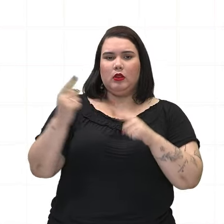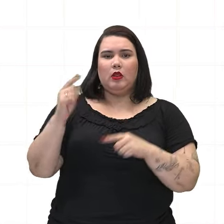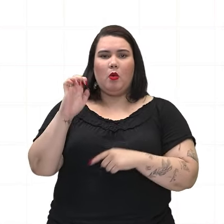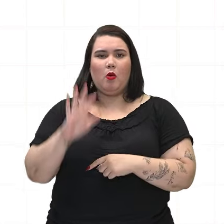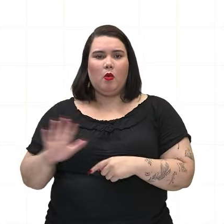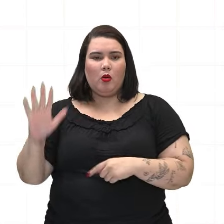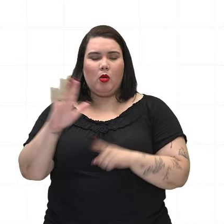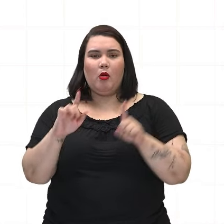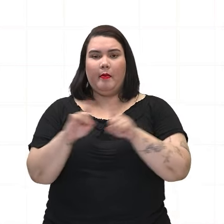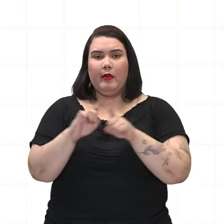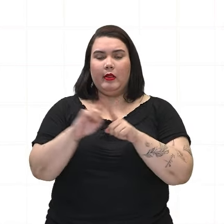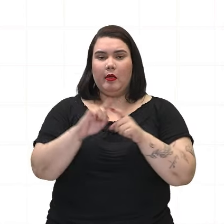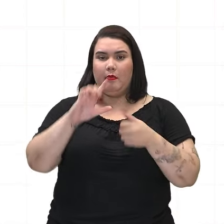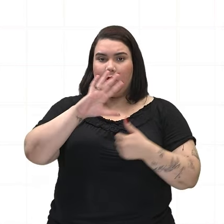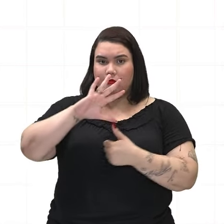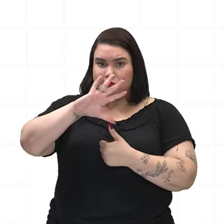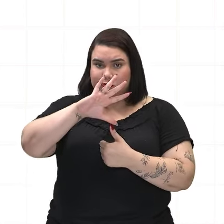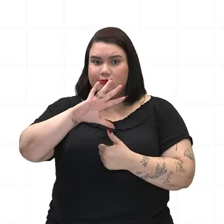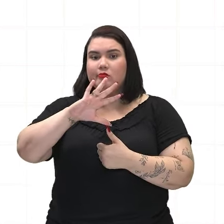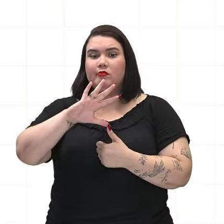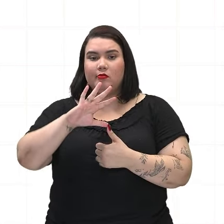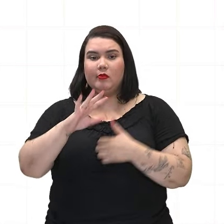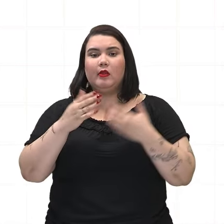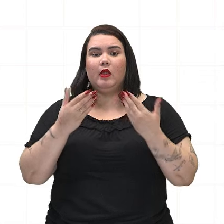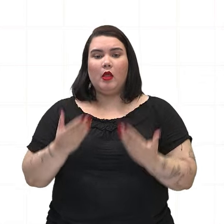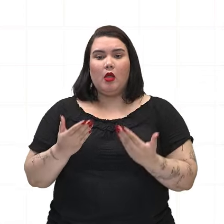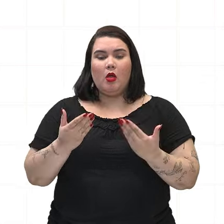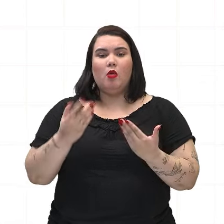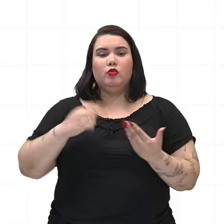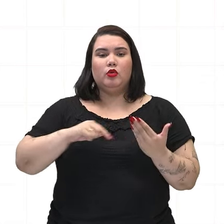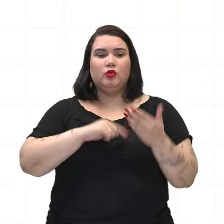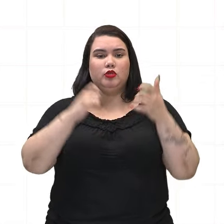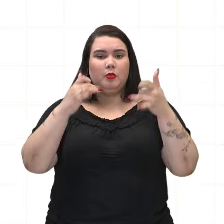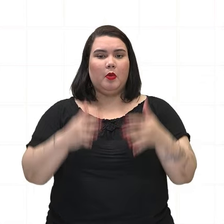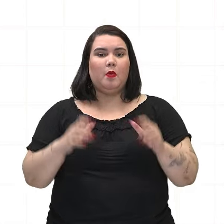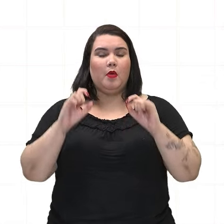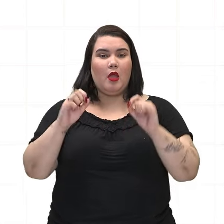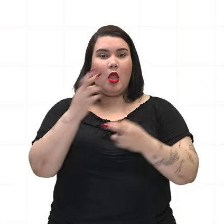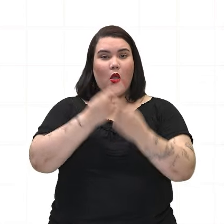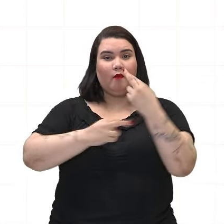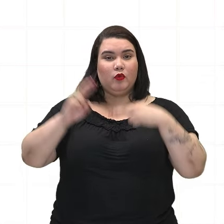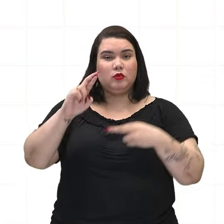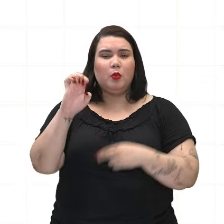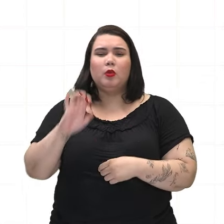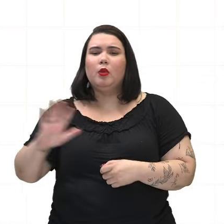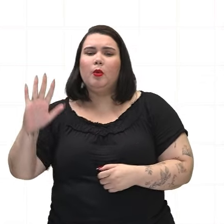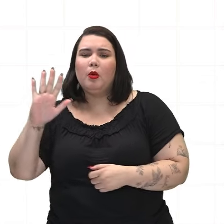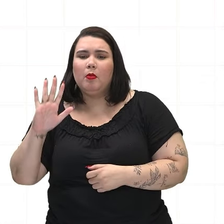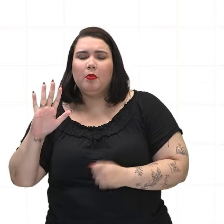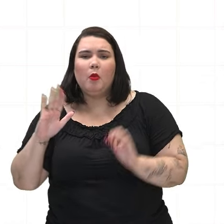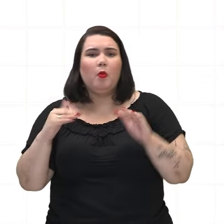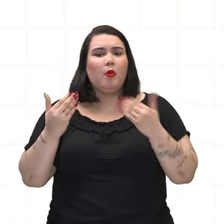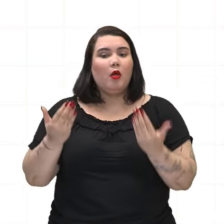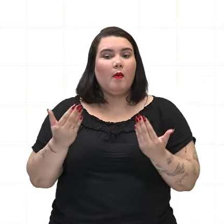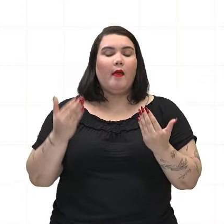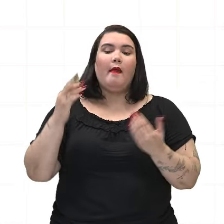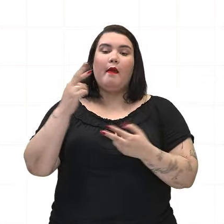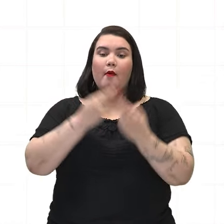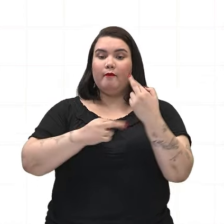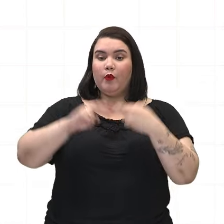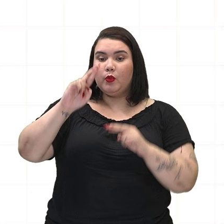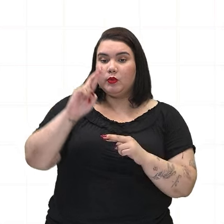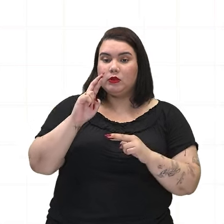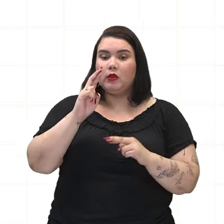América do Norte, então quando nós falamos revoluções na Europa, lembre revoluções inglesas, como